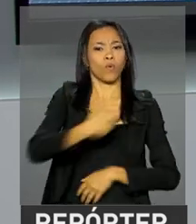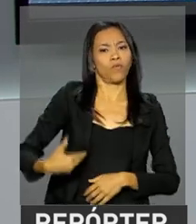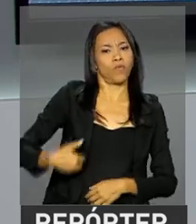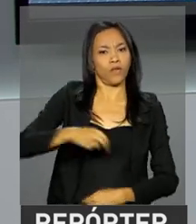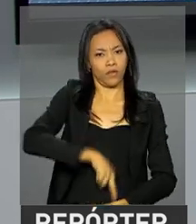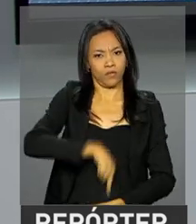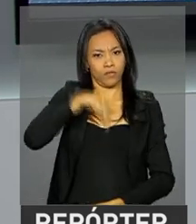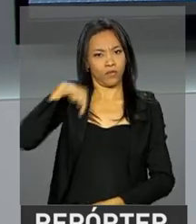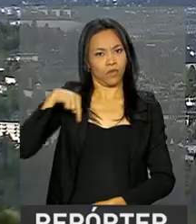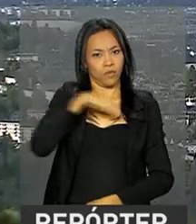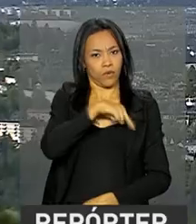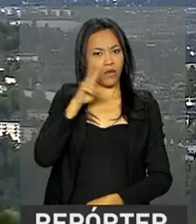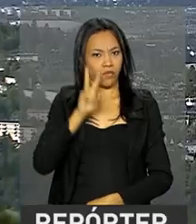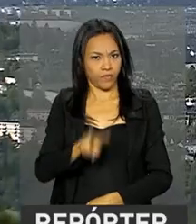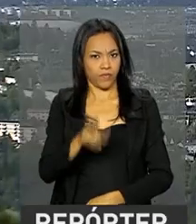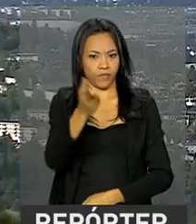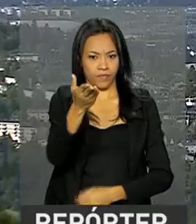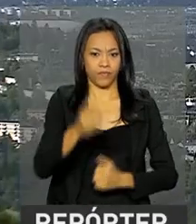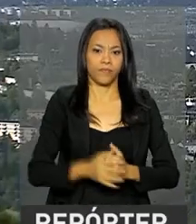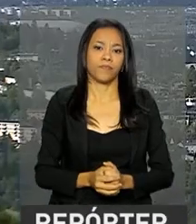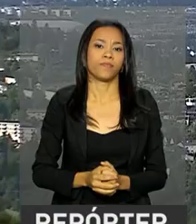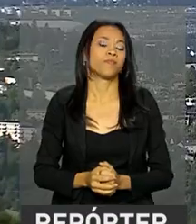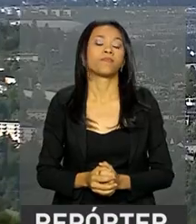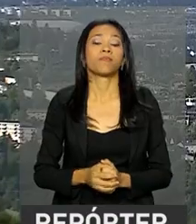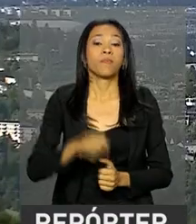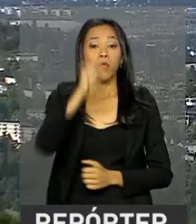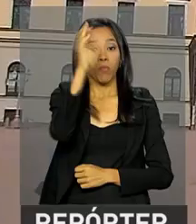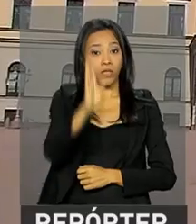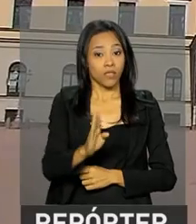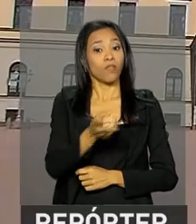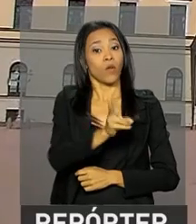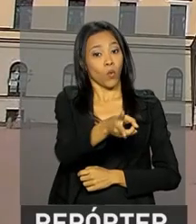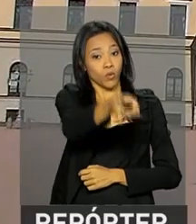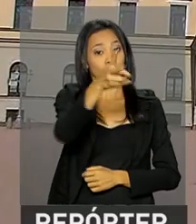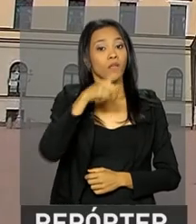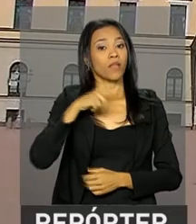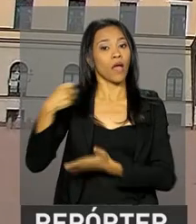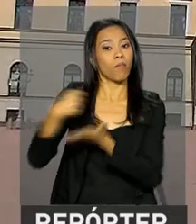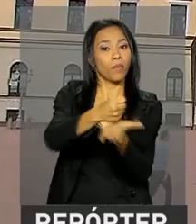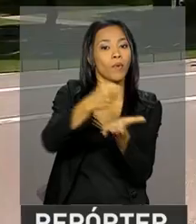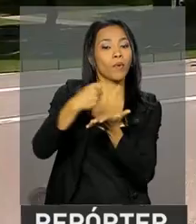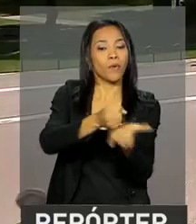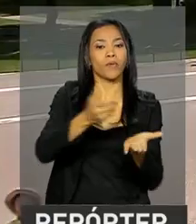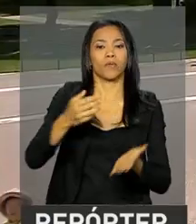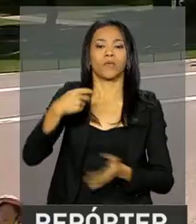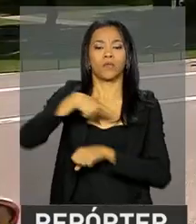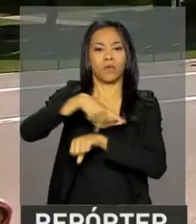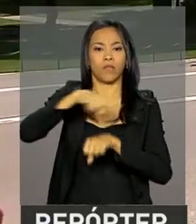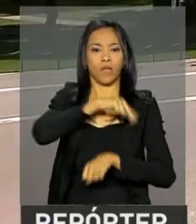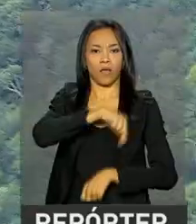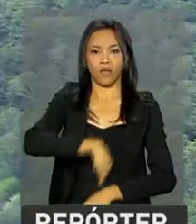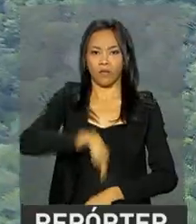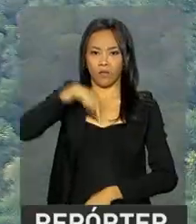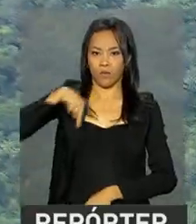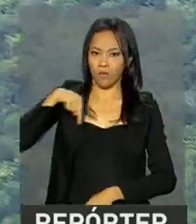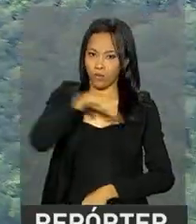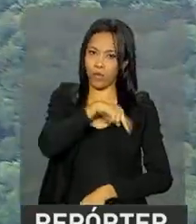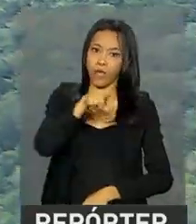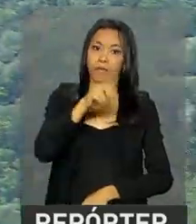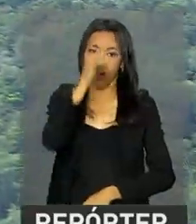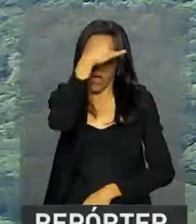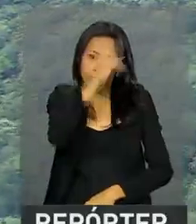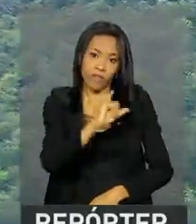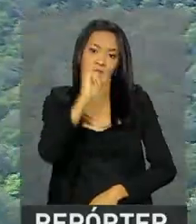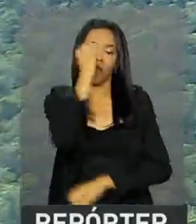da Amazônia o o Brasil vai continuar a ter o apoio da Noruega nas ações de combate ao desmatamento da floresta